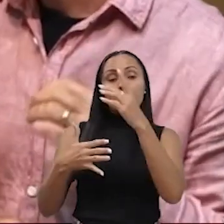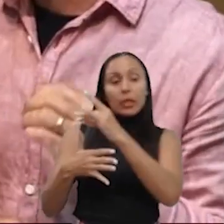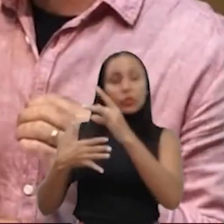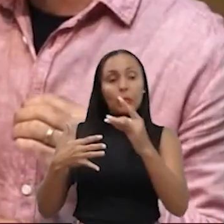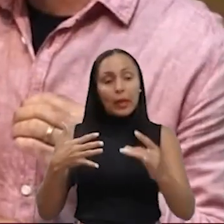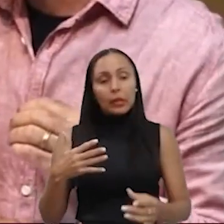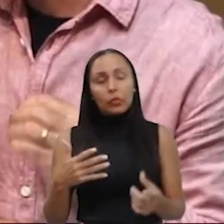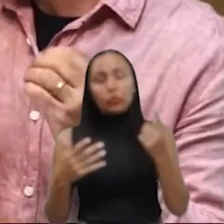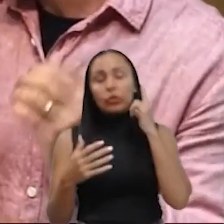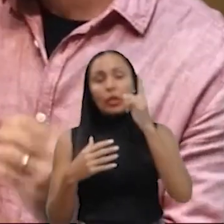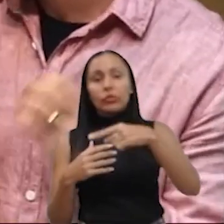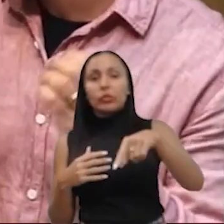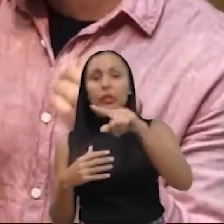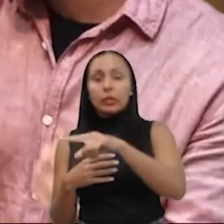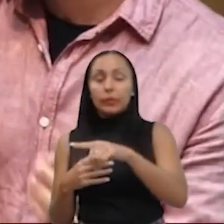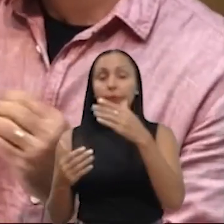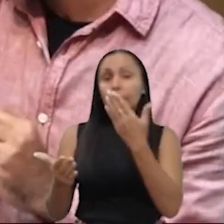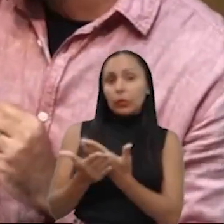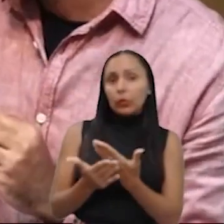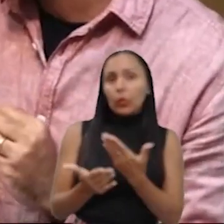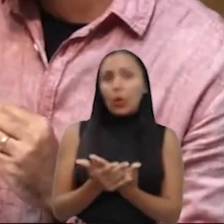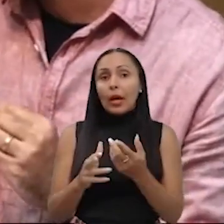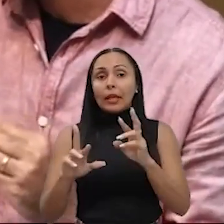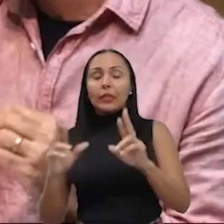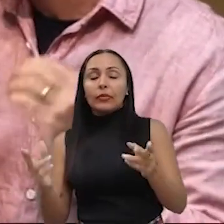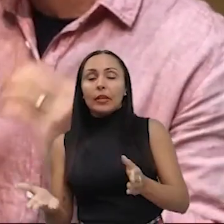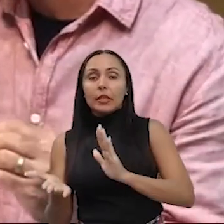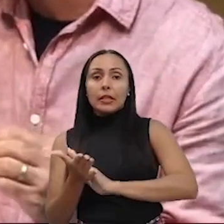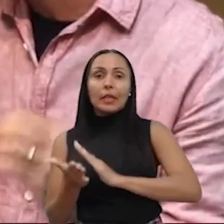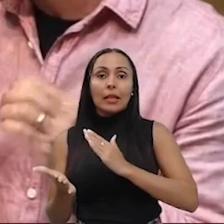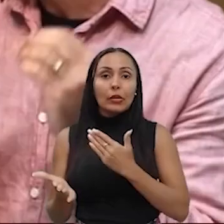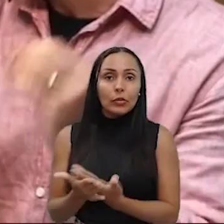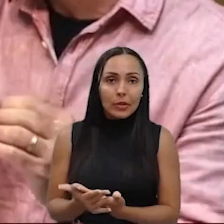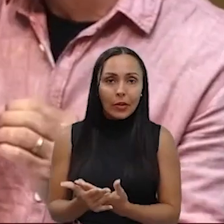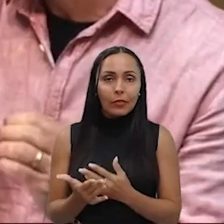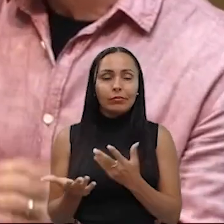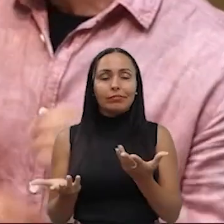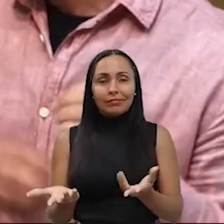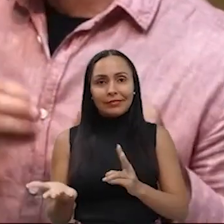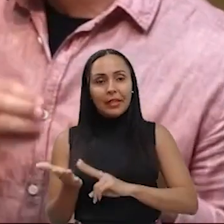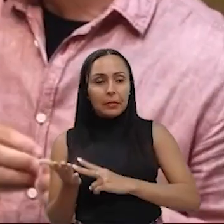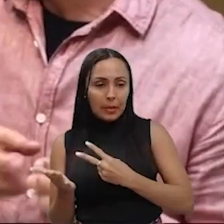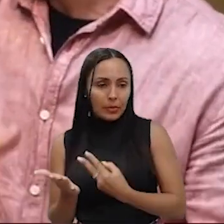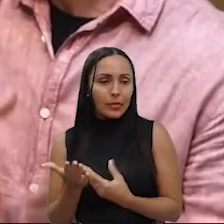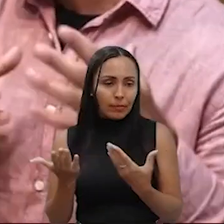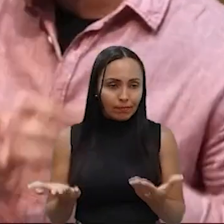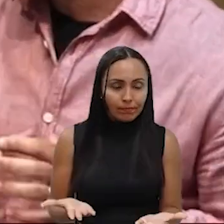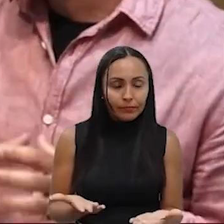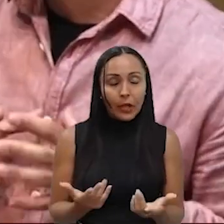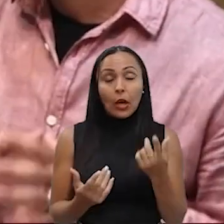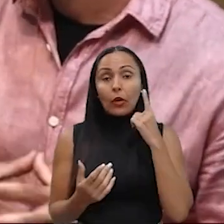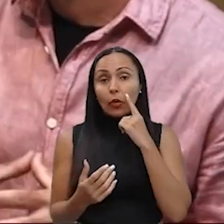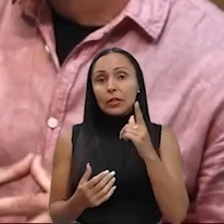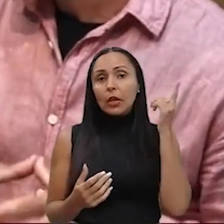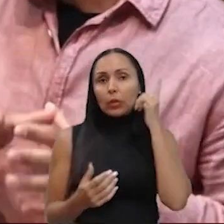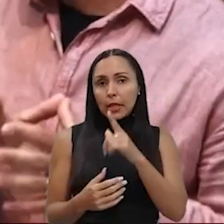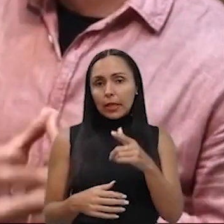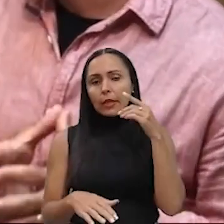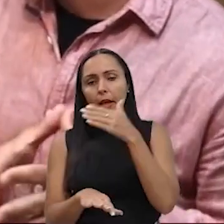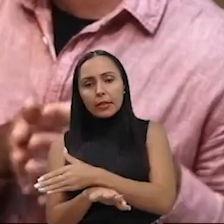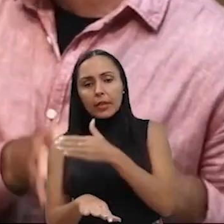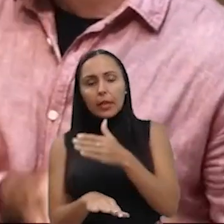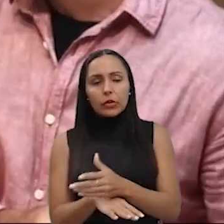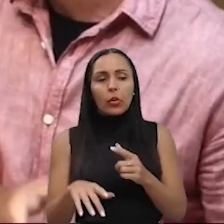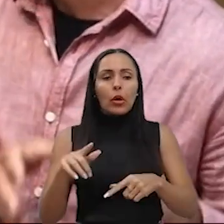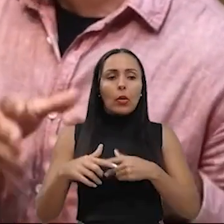estudou sobre a diferença da tradução para a interpretação, né, que muitas vezes, na tradução, você consegue ter acesso ao material com